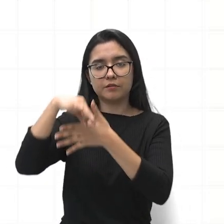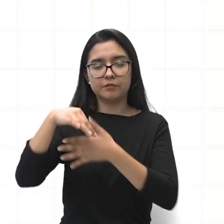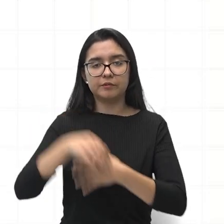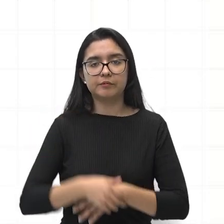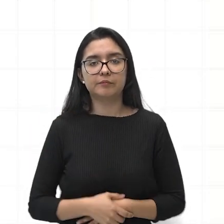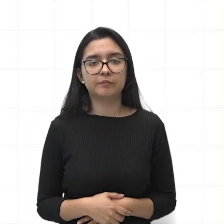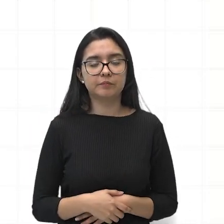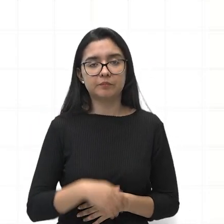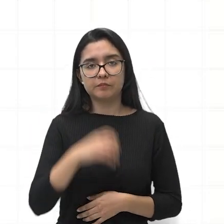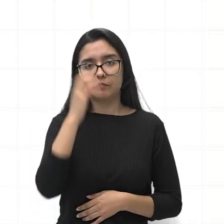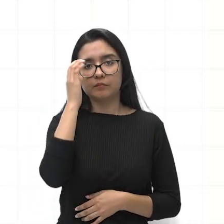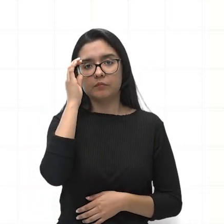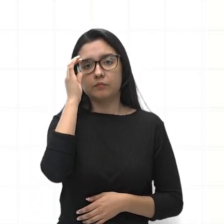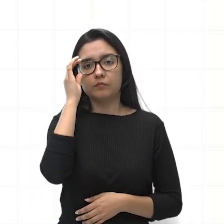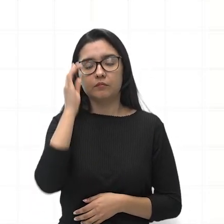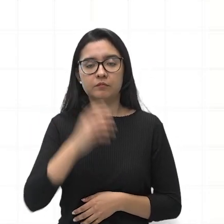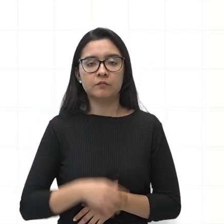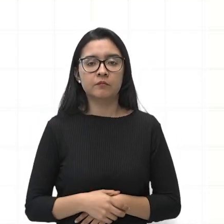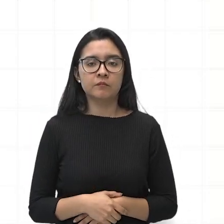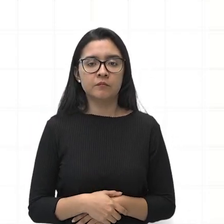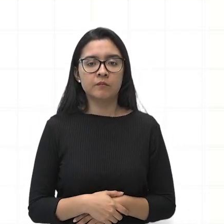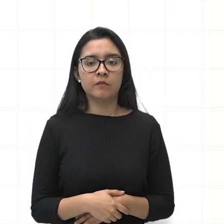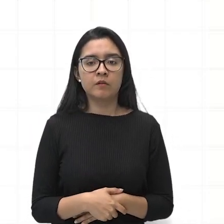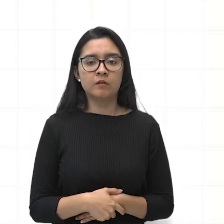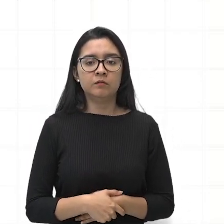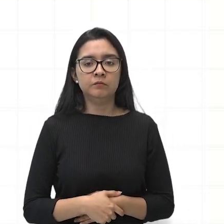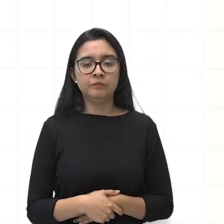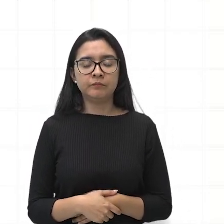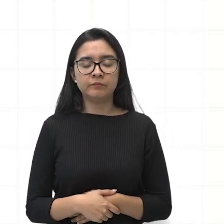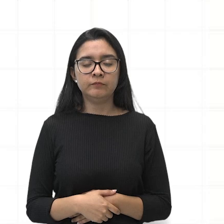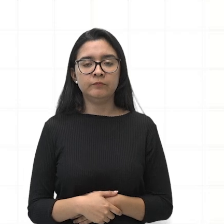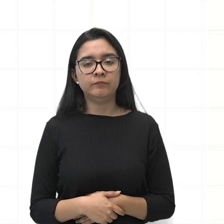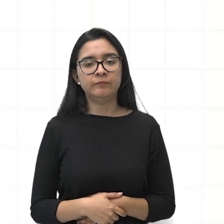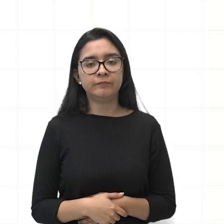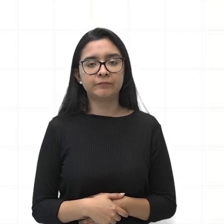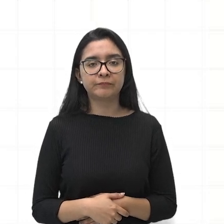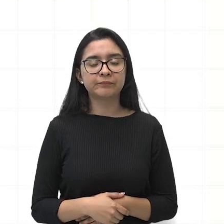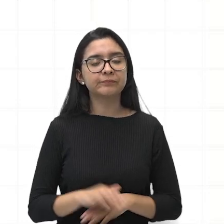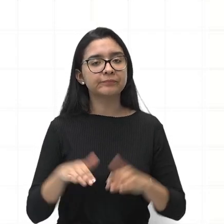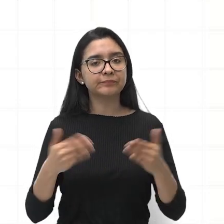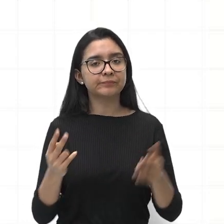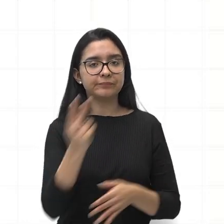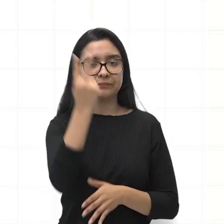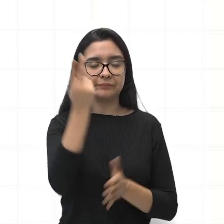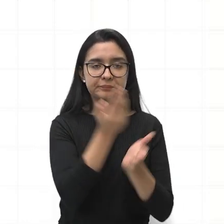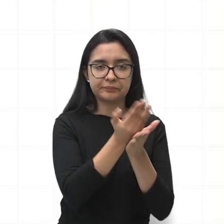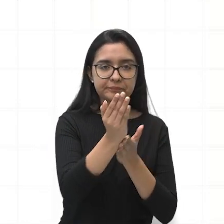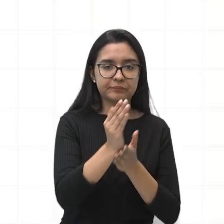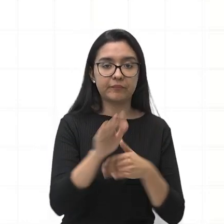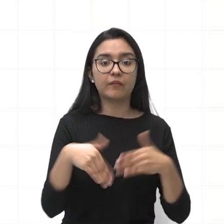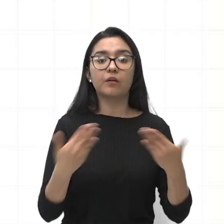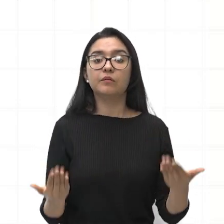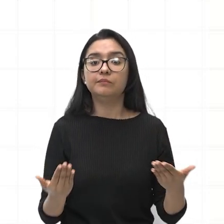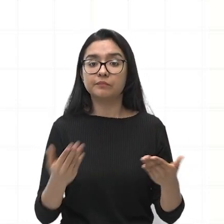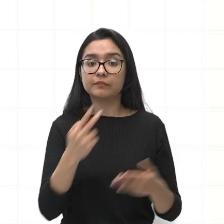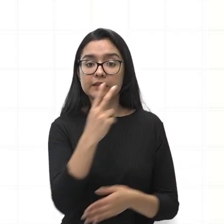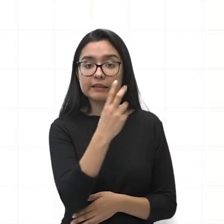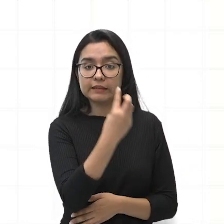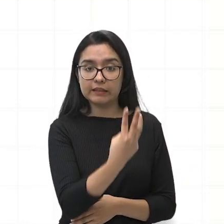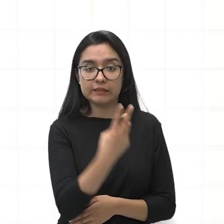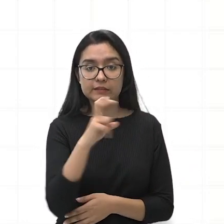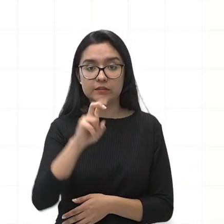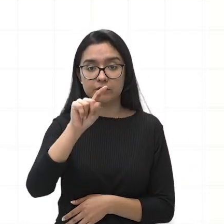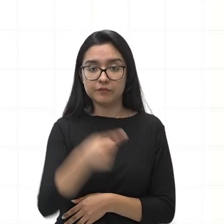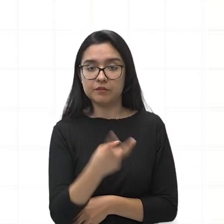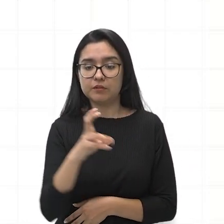o preço original, o preço logo antes do reajuste. Nesse caso, o preço inicial é de quanto? R$